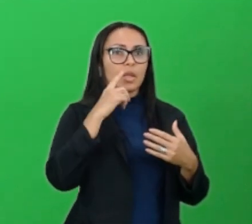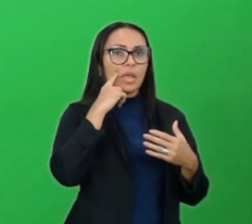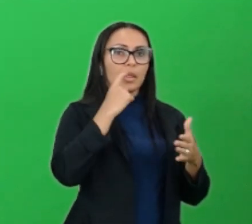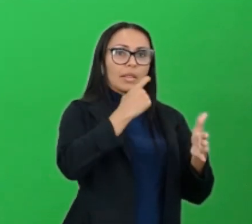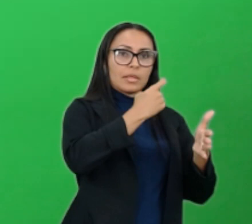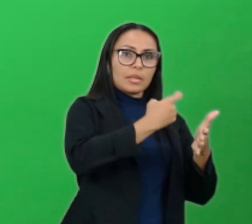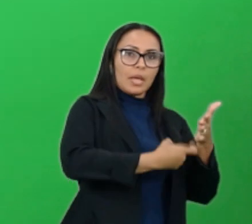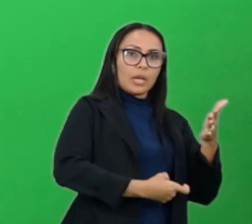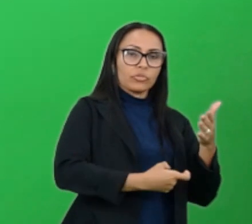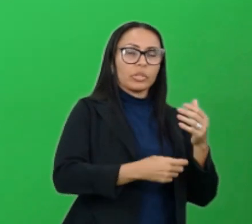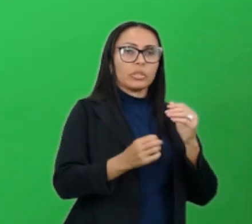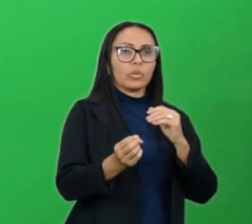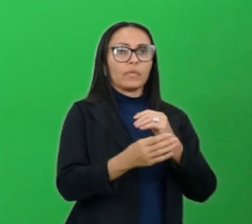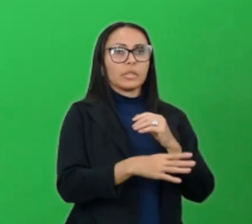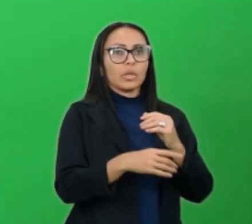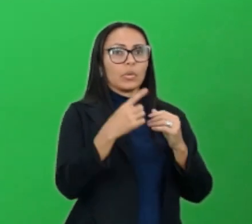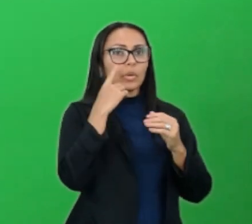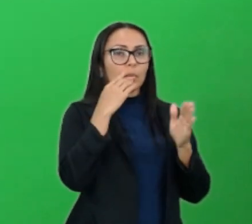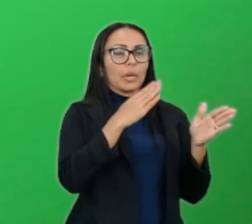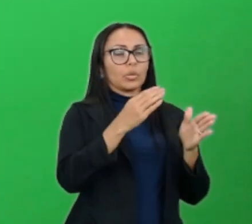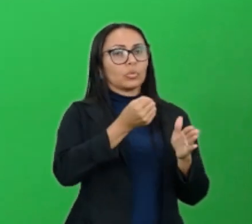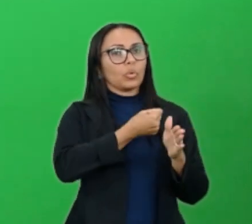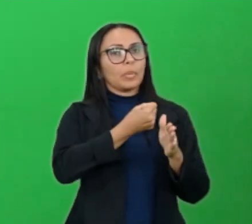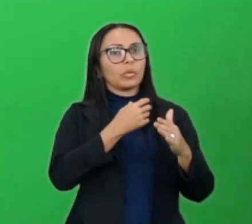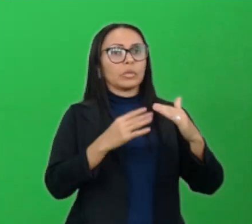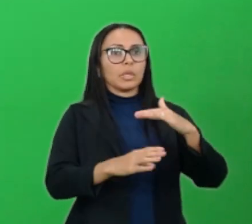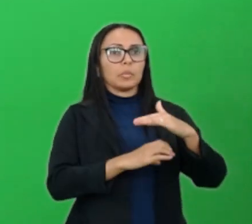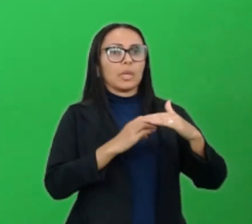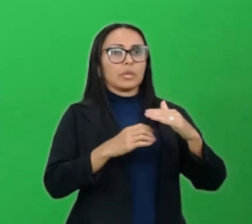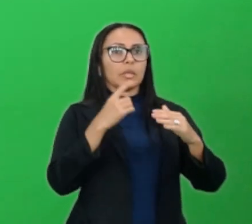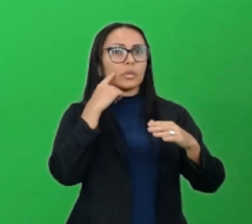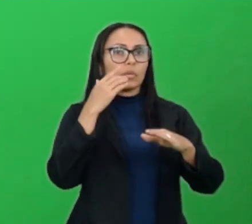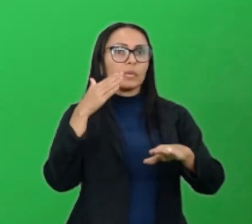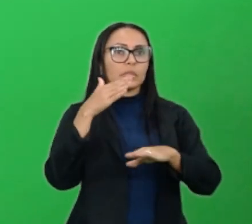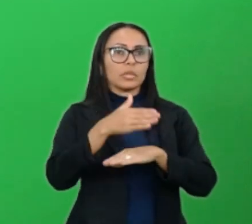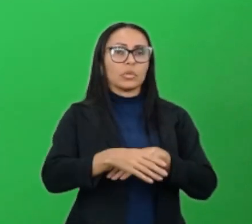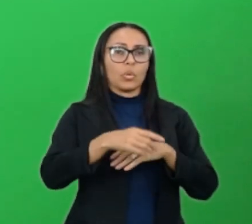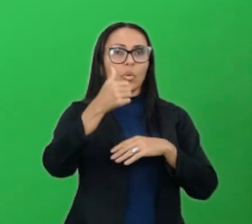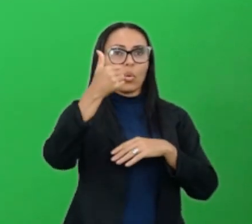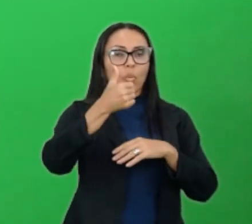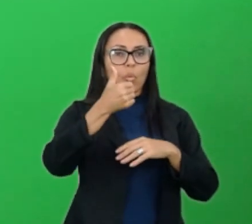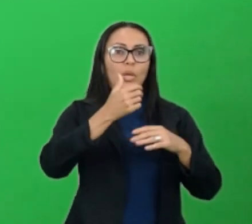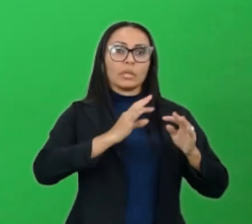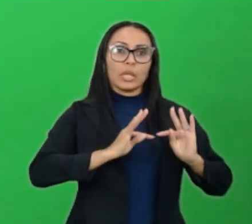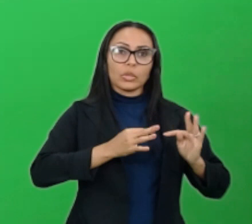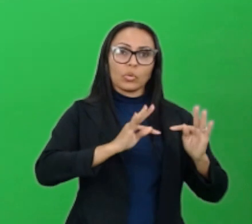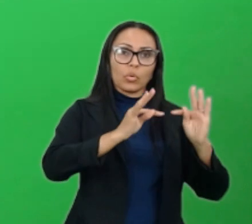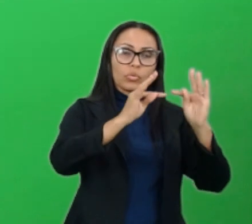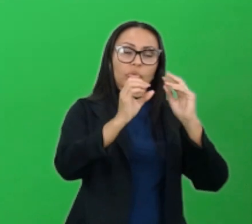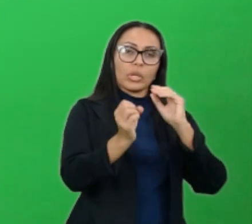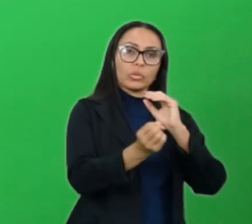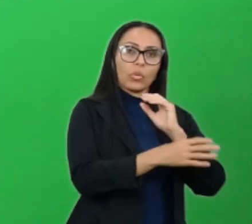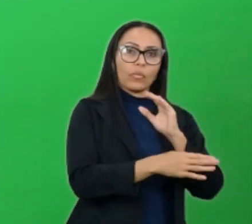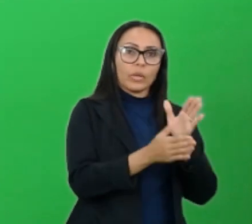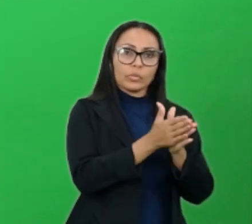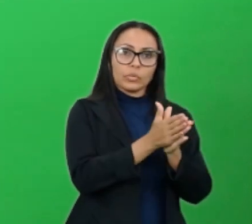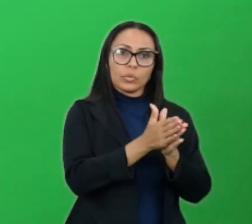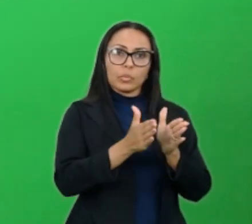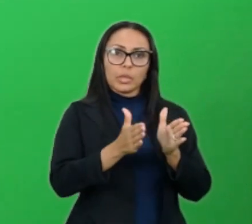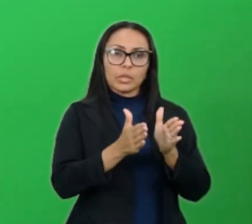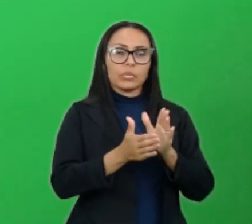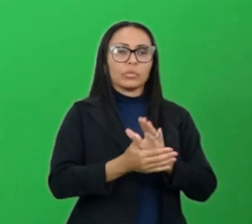o número de empresas que introduziram pelo menos uma inovação tecnológica em determinado período. Outro indicador,